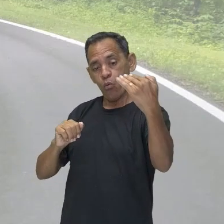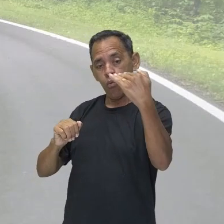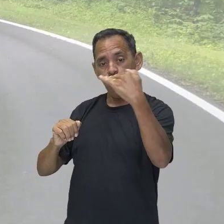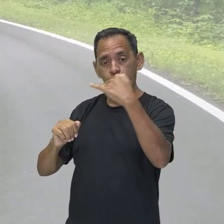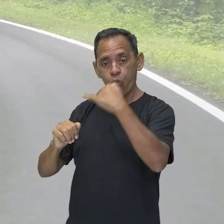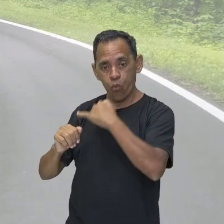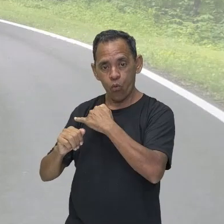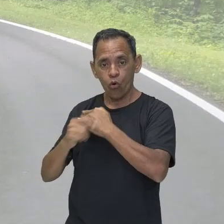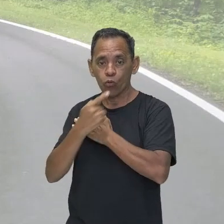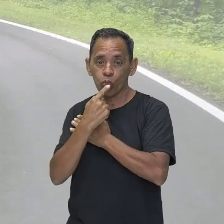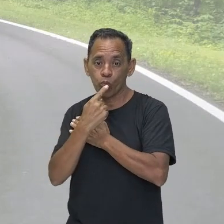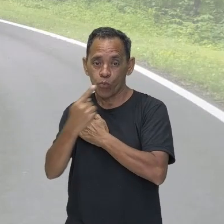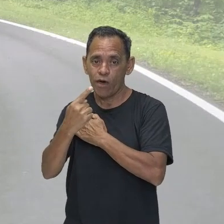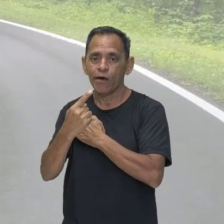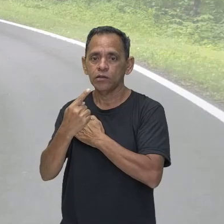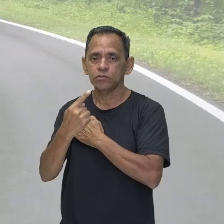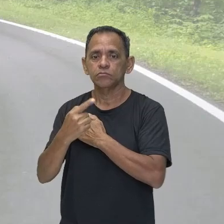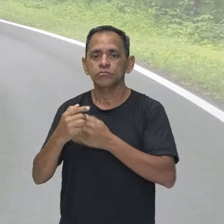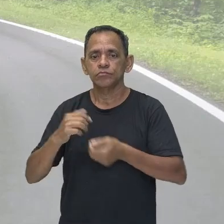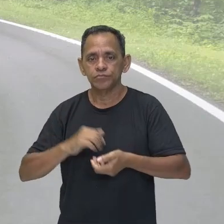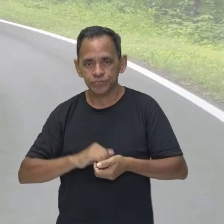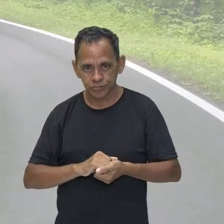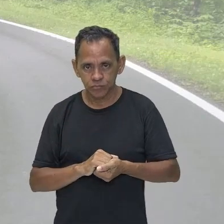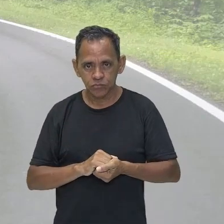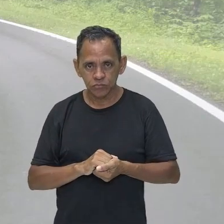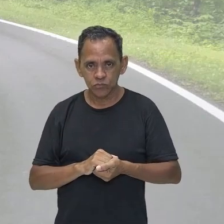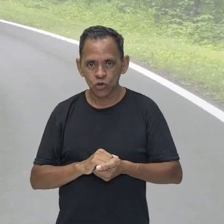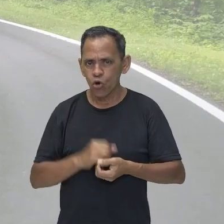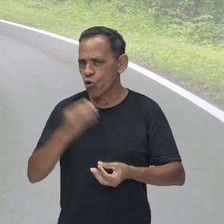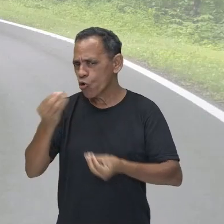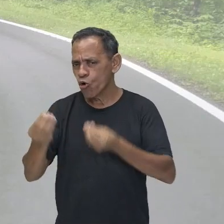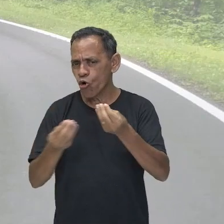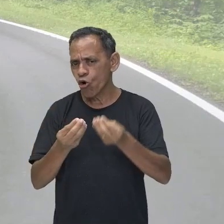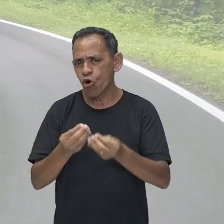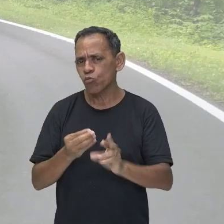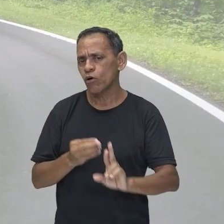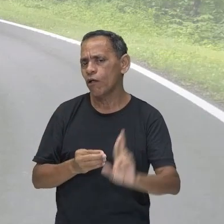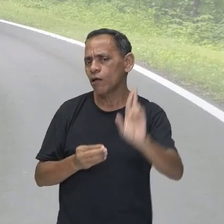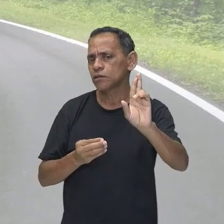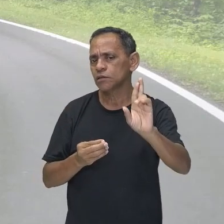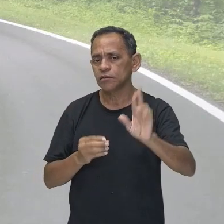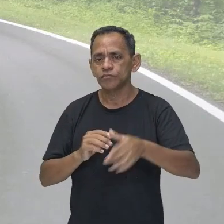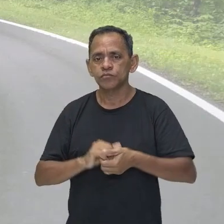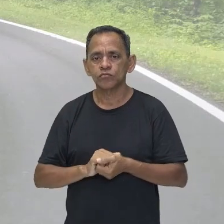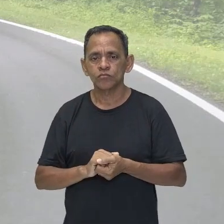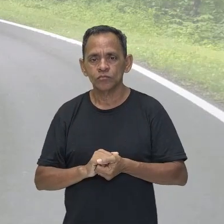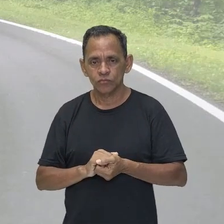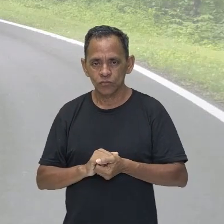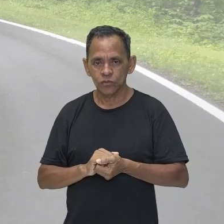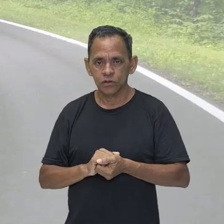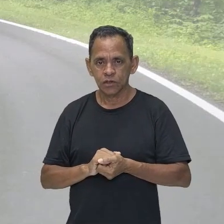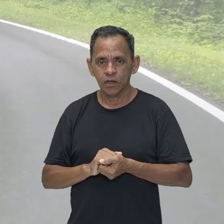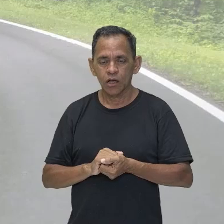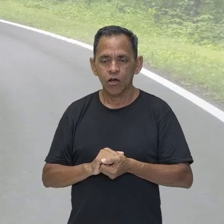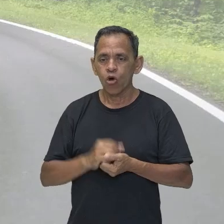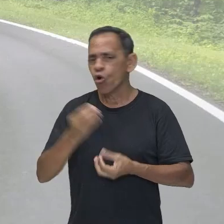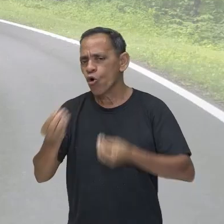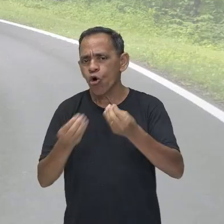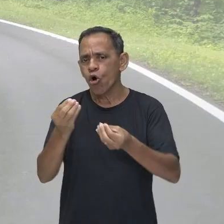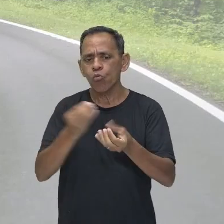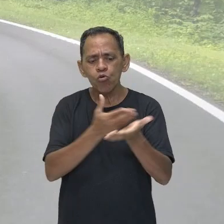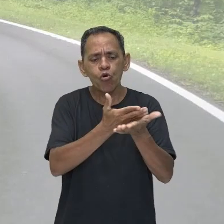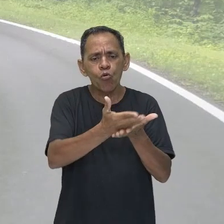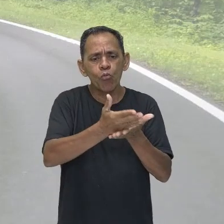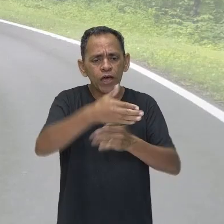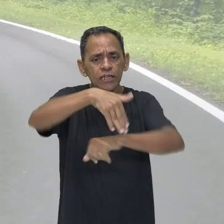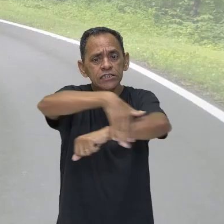da tela, lá para o fundo, será que ele estaria indo para frente ou para trás dessa reta? Aonde que começa essa estrada? Aonde que